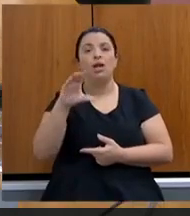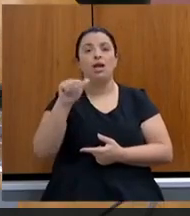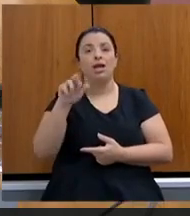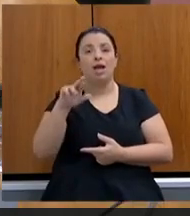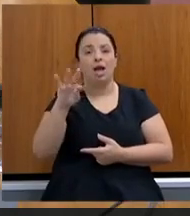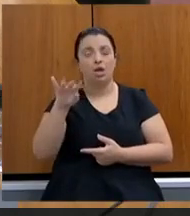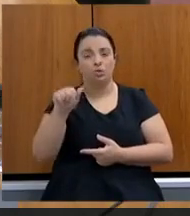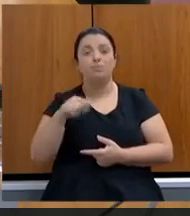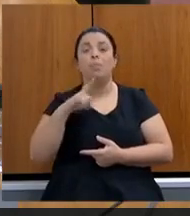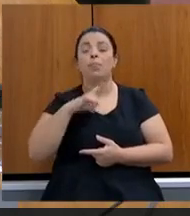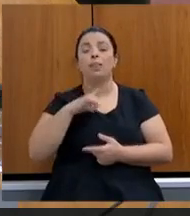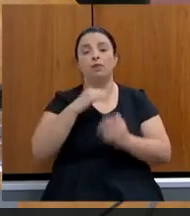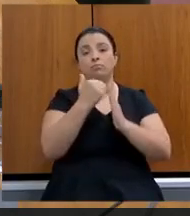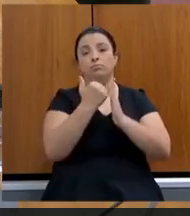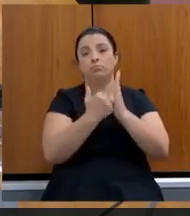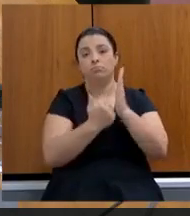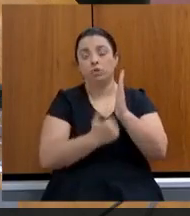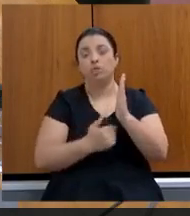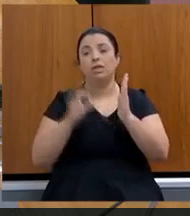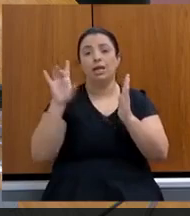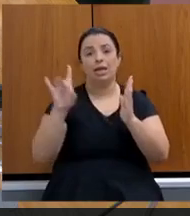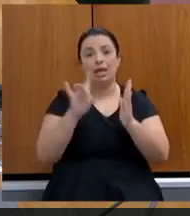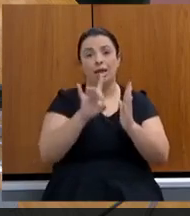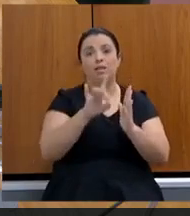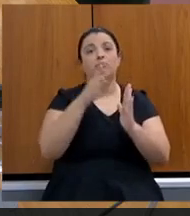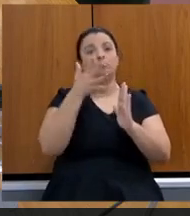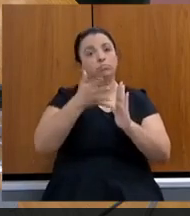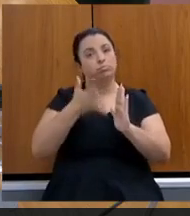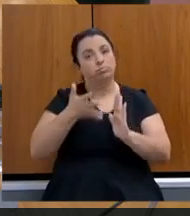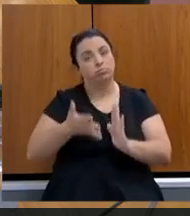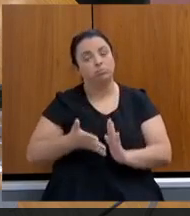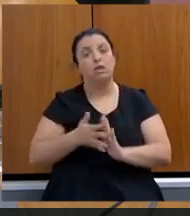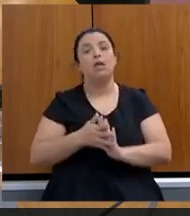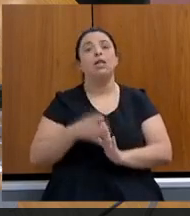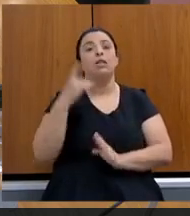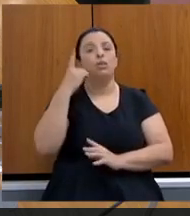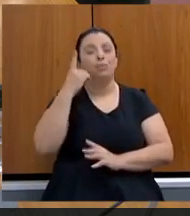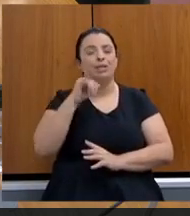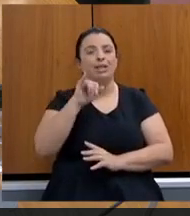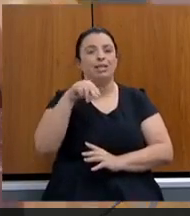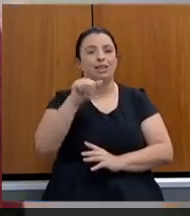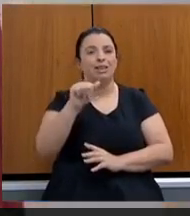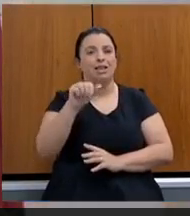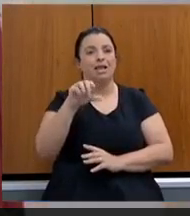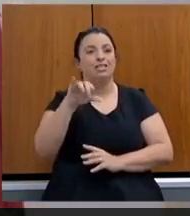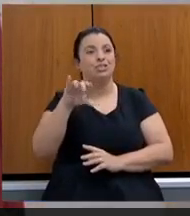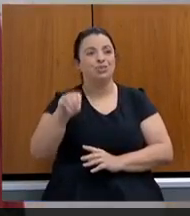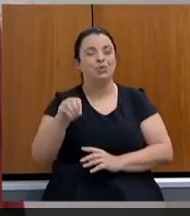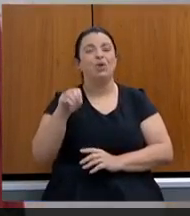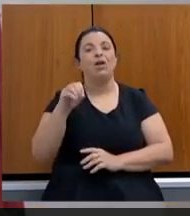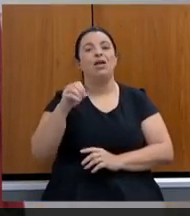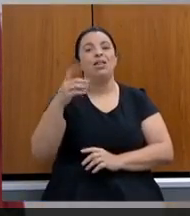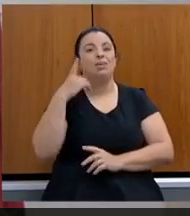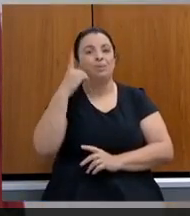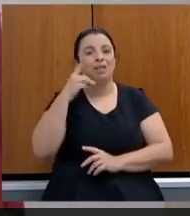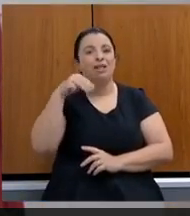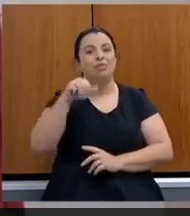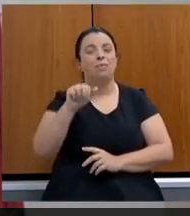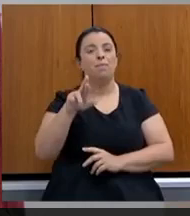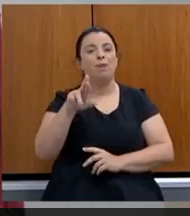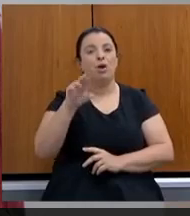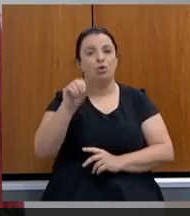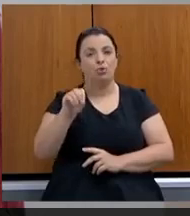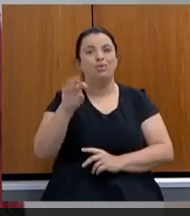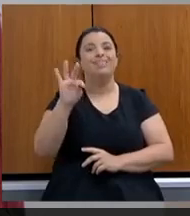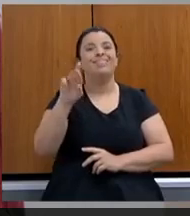será seguida virtualmente conosco também Deputado Inácio Franco Deputado Mauro Tramonte deputada Ana